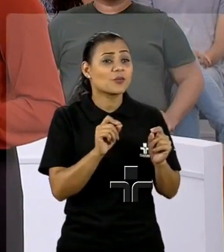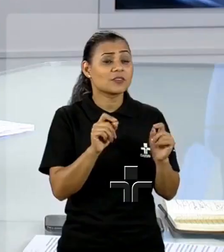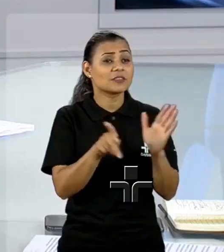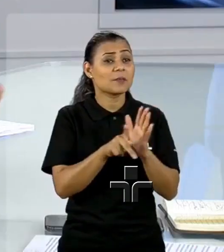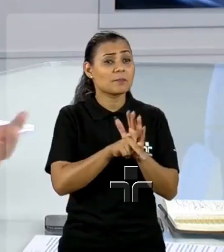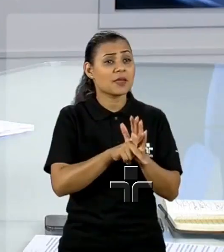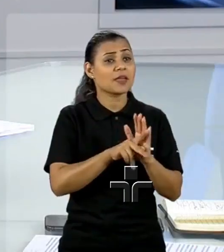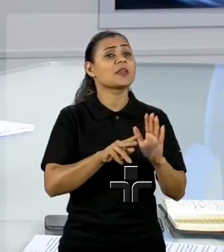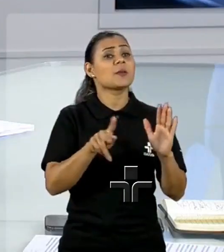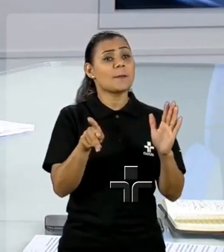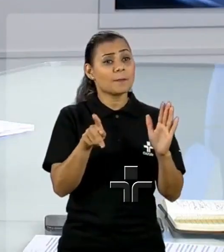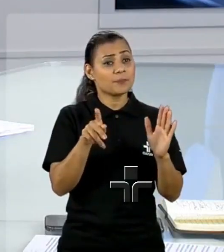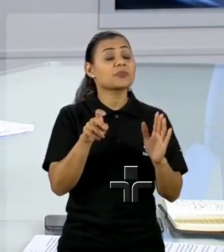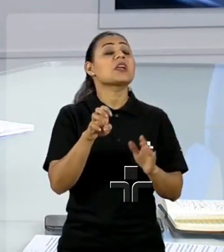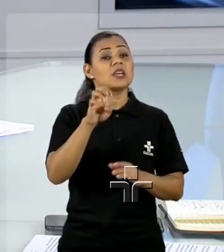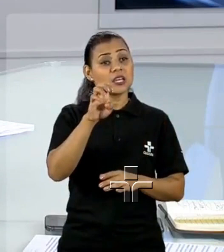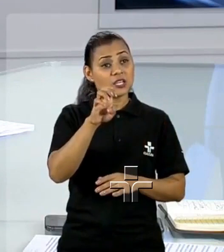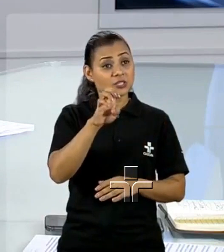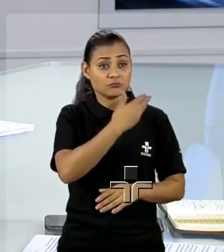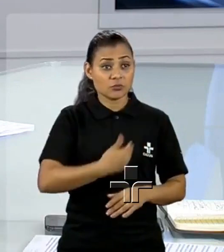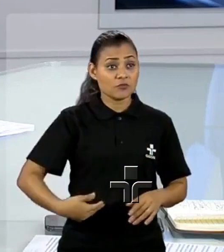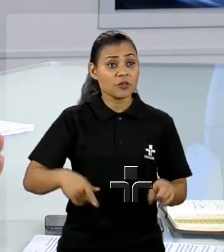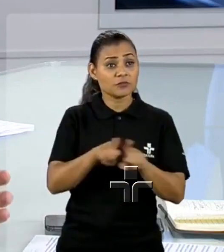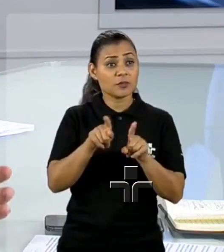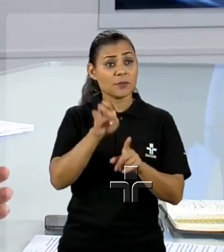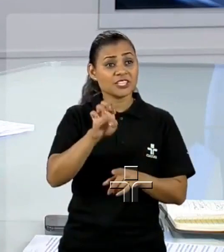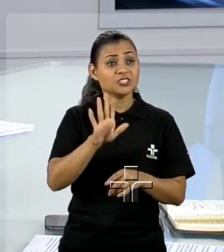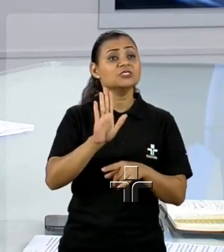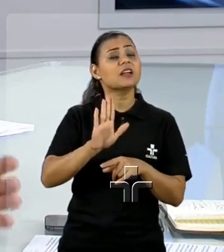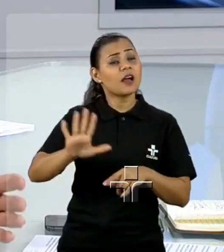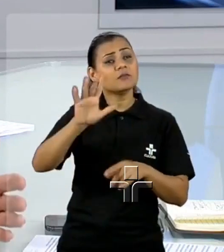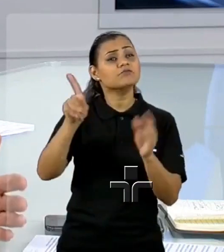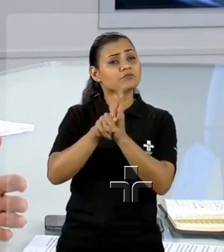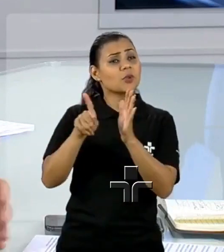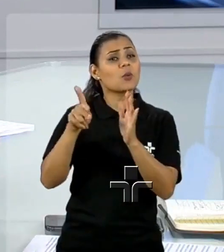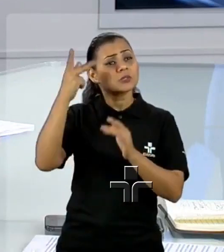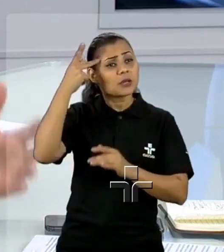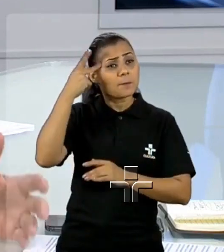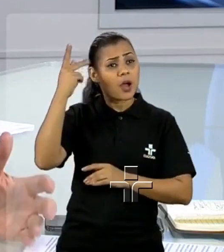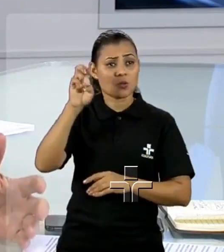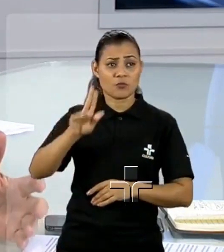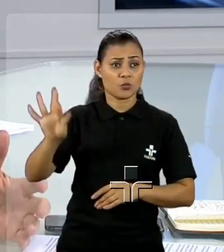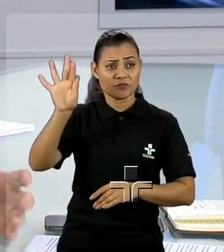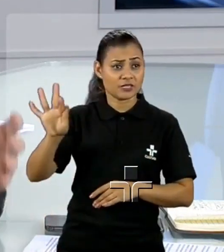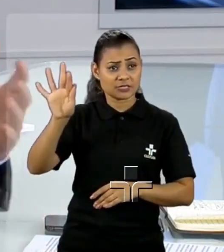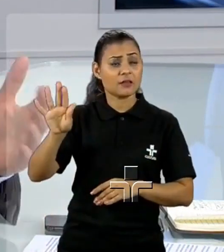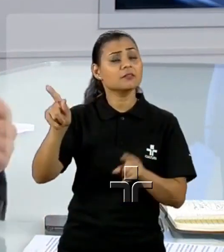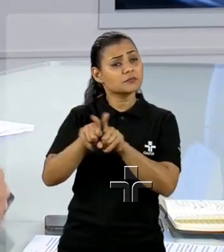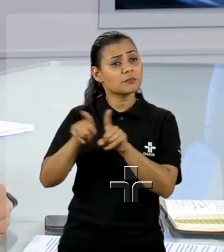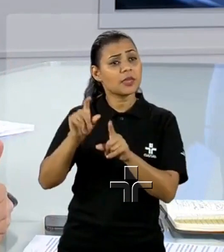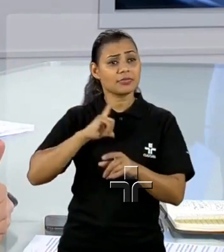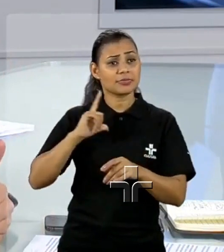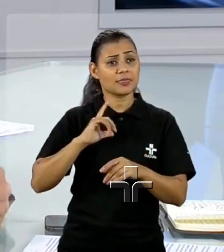elas investem, aqui a Unesp tem em cerca de 50 cursos, 50 licenciaturas,